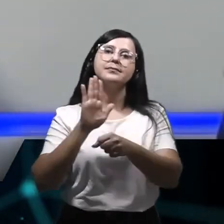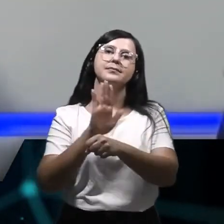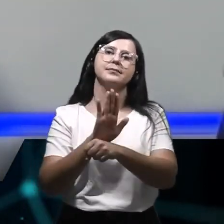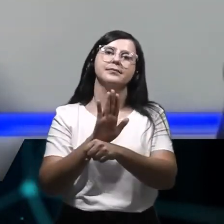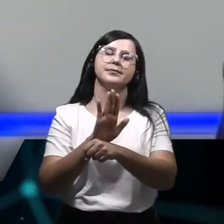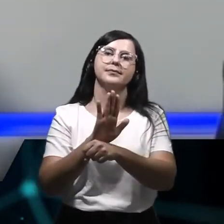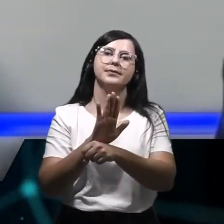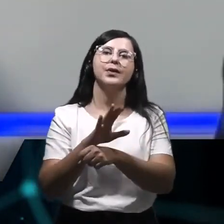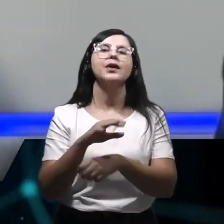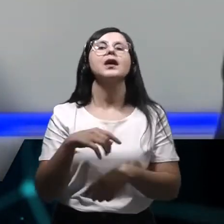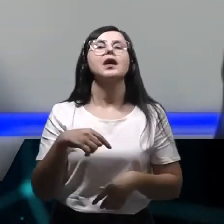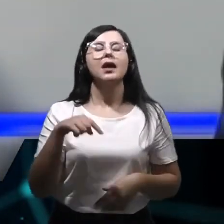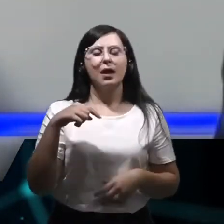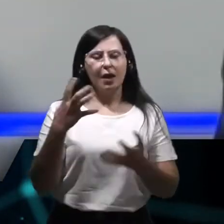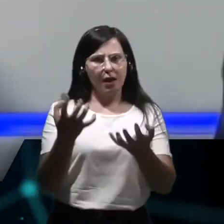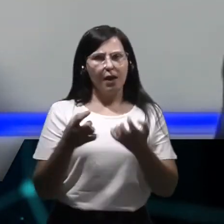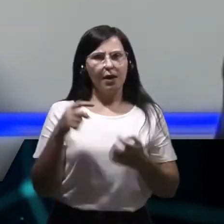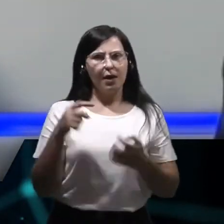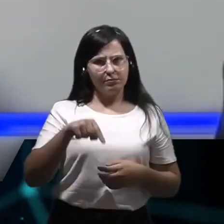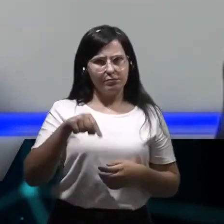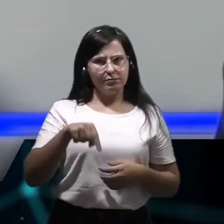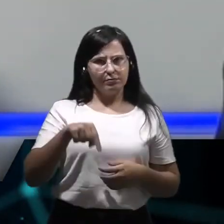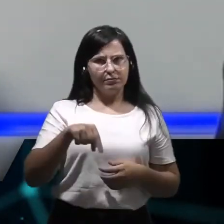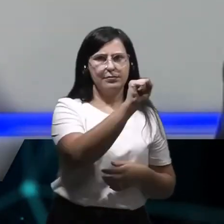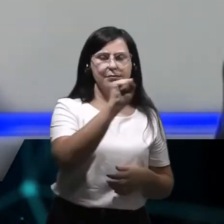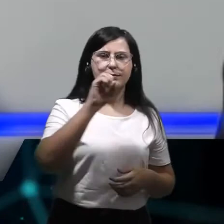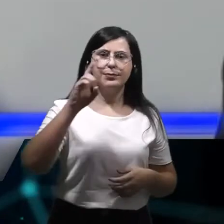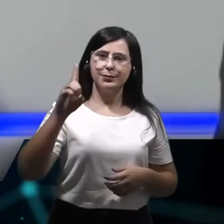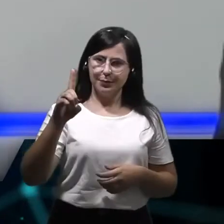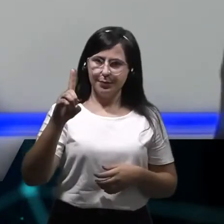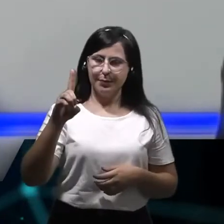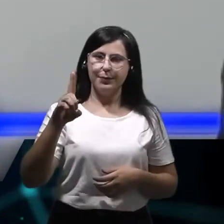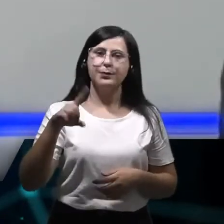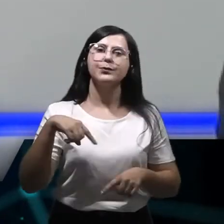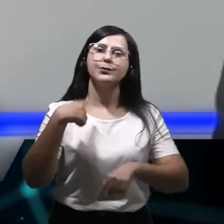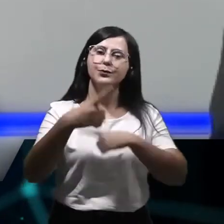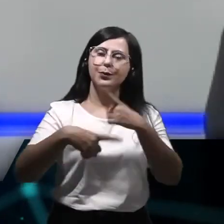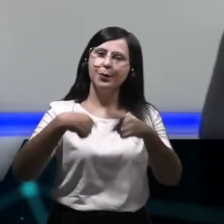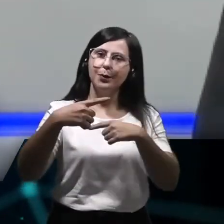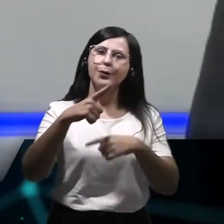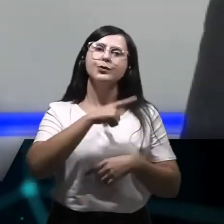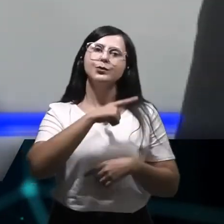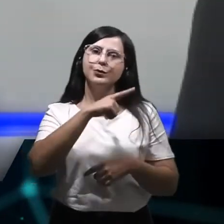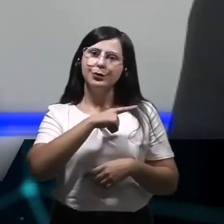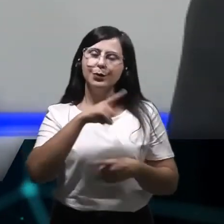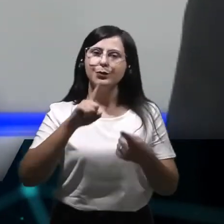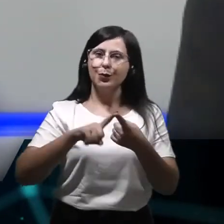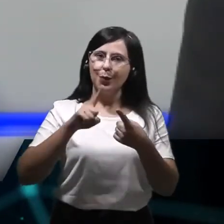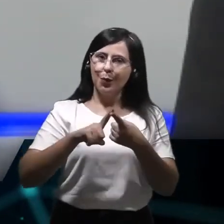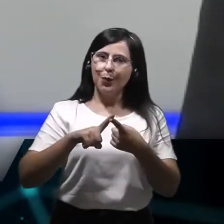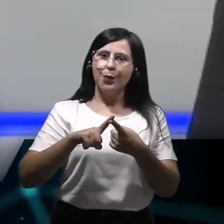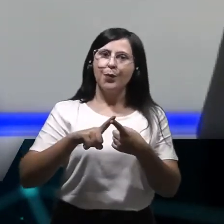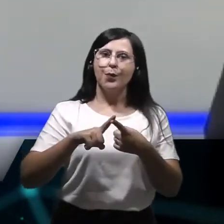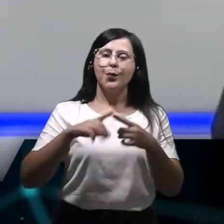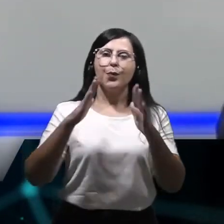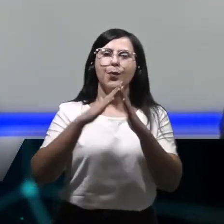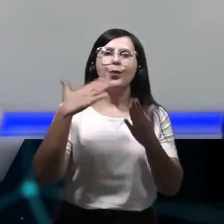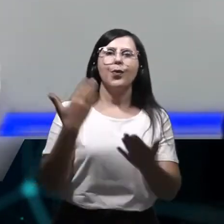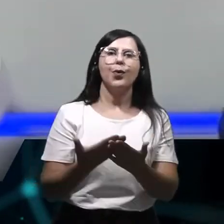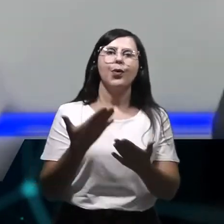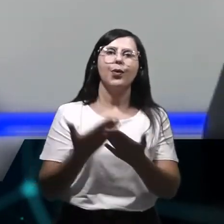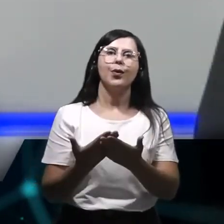cidade. Uma escola do município de tempo integral. E logo, logo teremos aqui uma escola do estado, que a gente tem que olhar para São